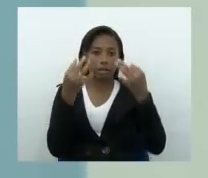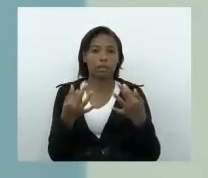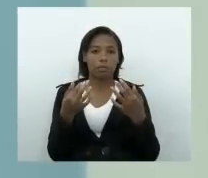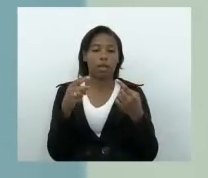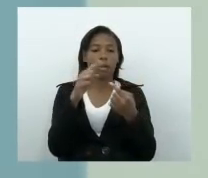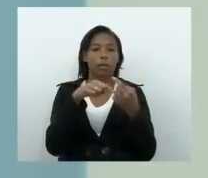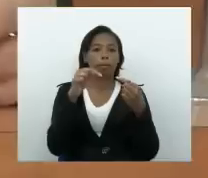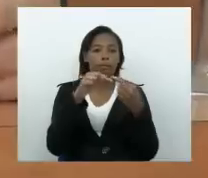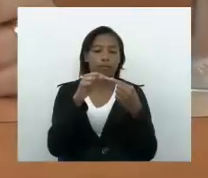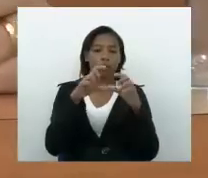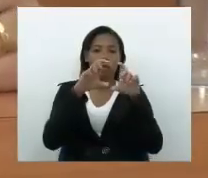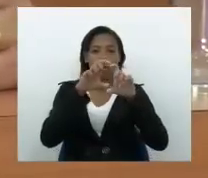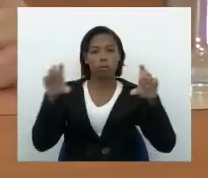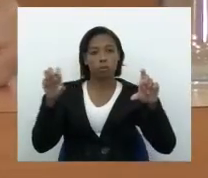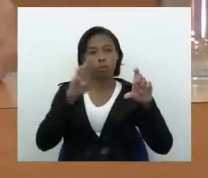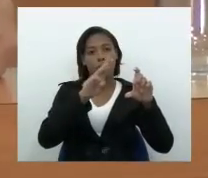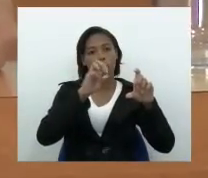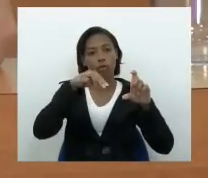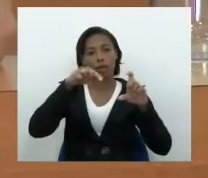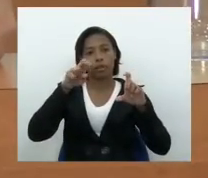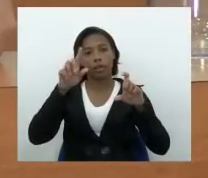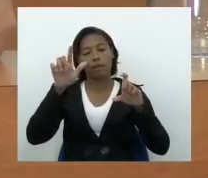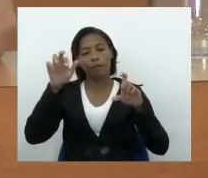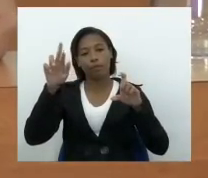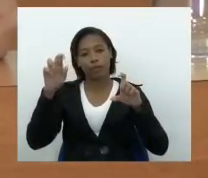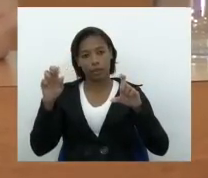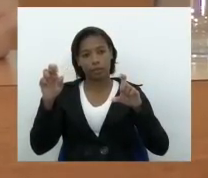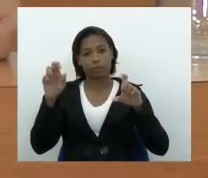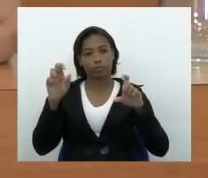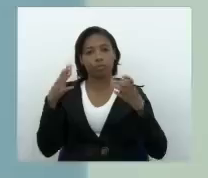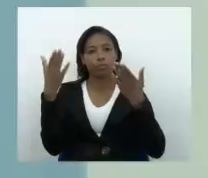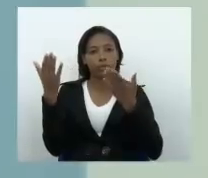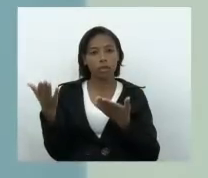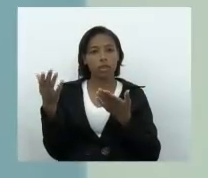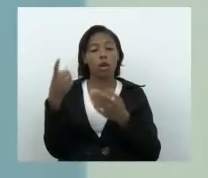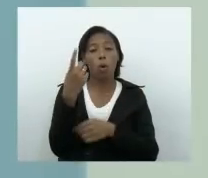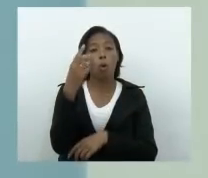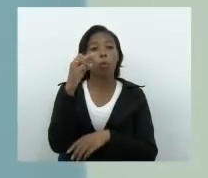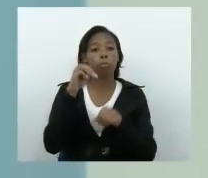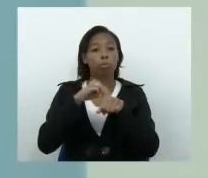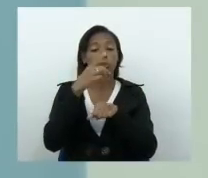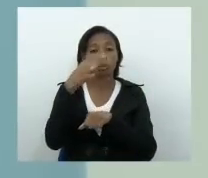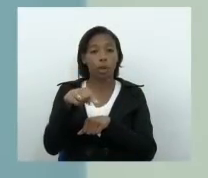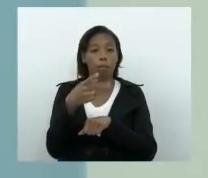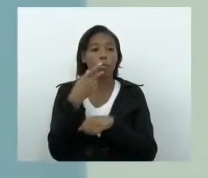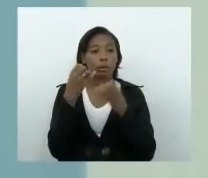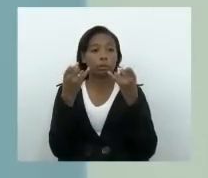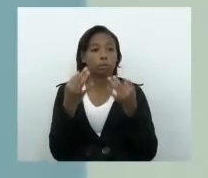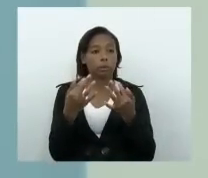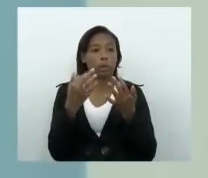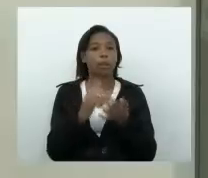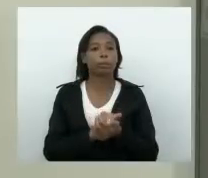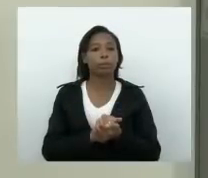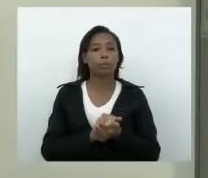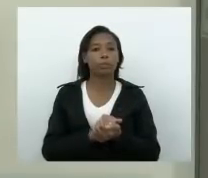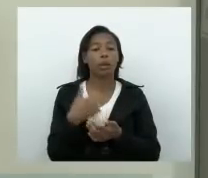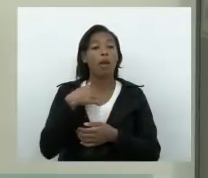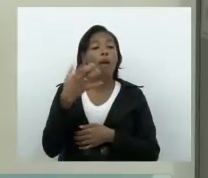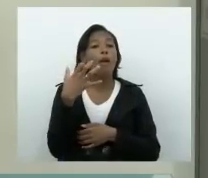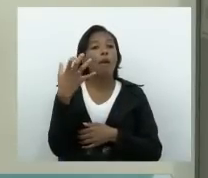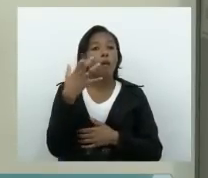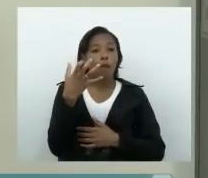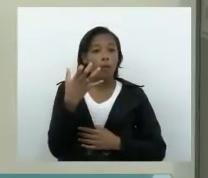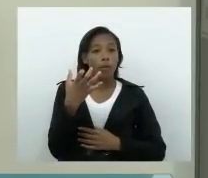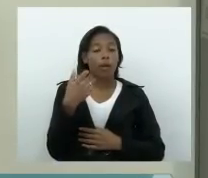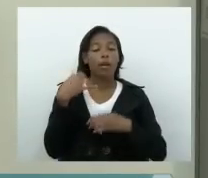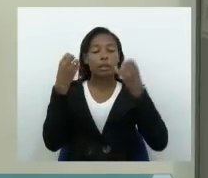papel, Wagner Freitas, candidato do PTB. Candidato, o senhor tem 1 minuto e meio para suas considerações finais. Eu quero falar